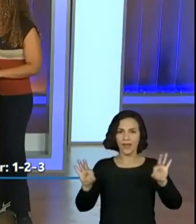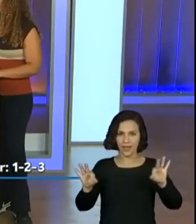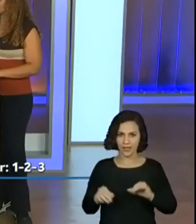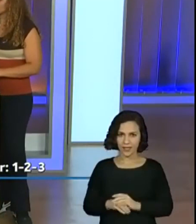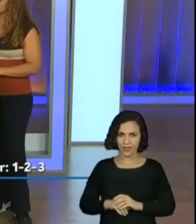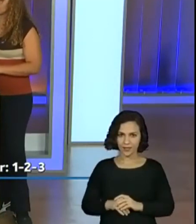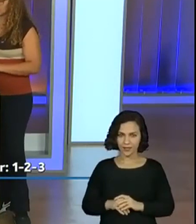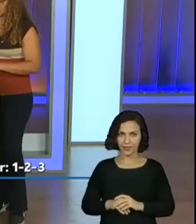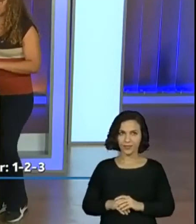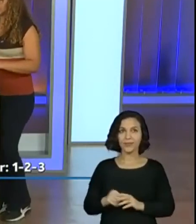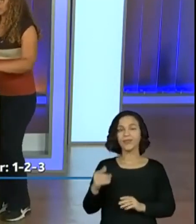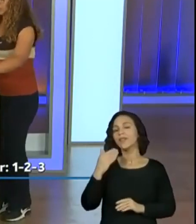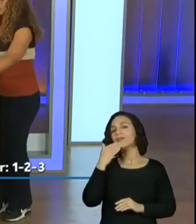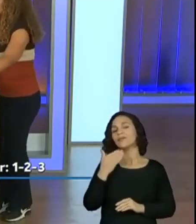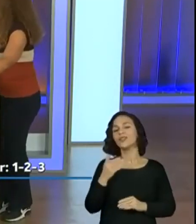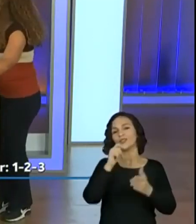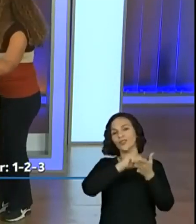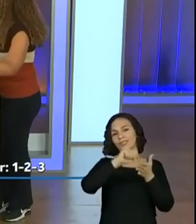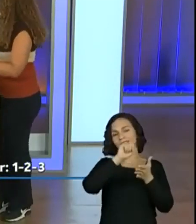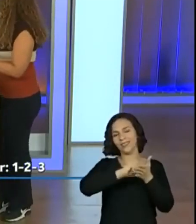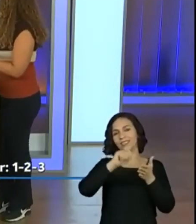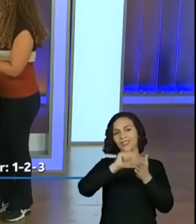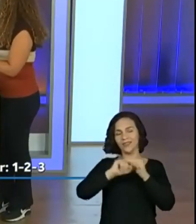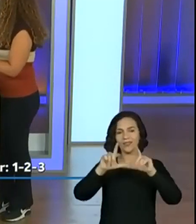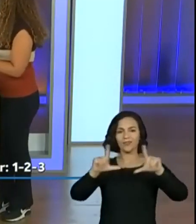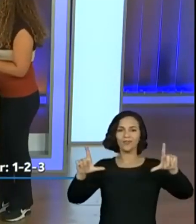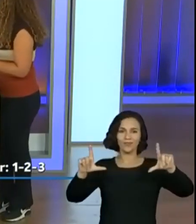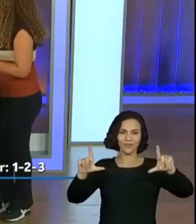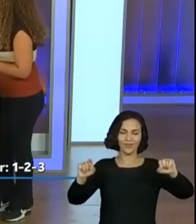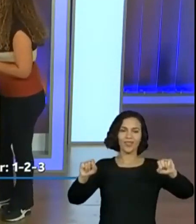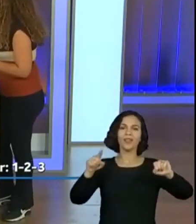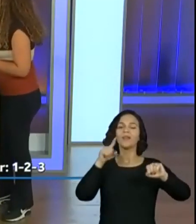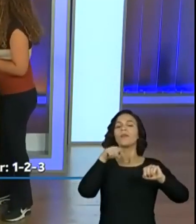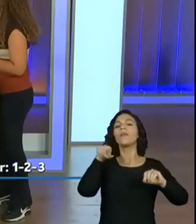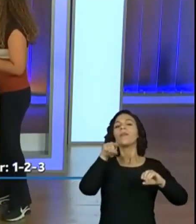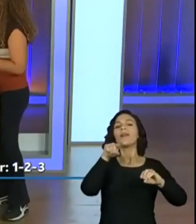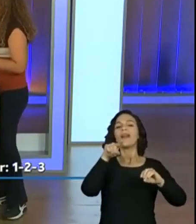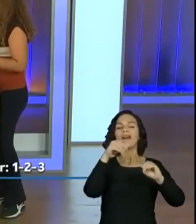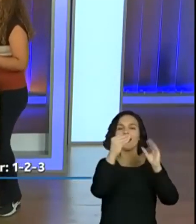gente escrever. Sim, escreve aí. Vamos então, colocando ali a